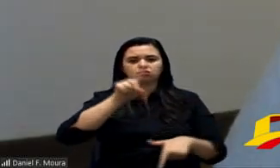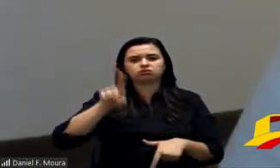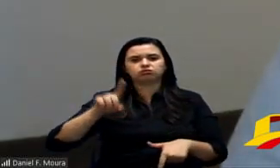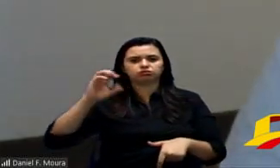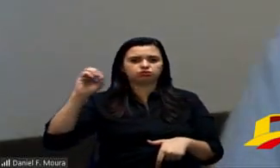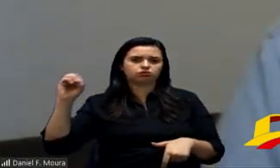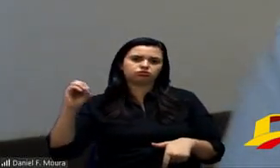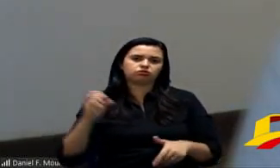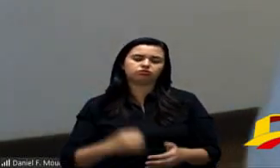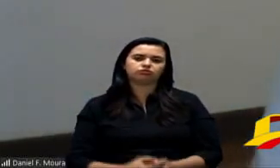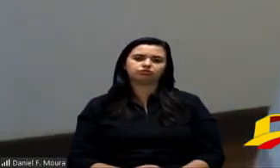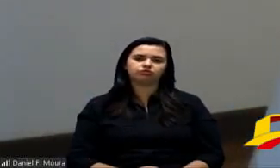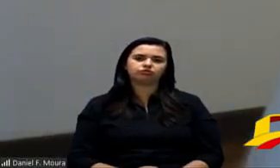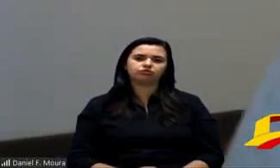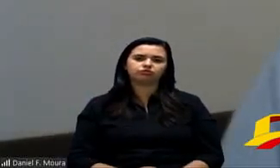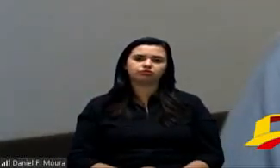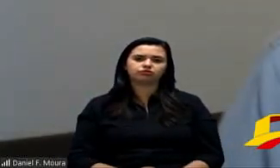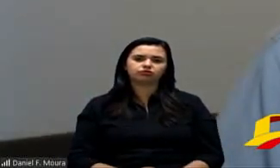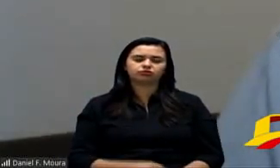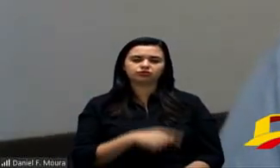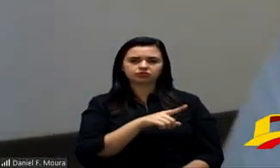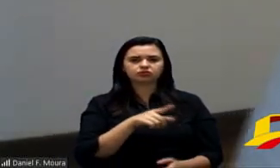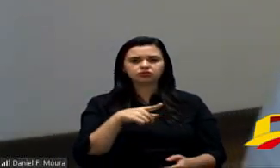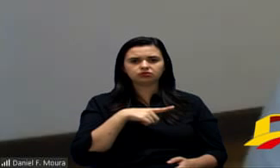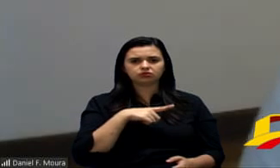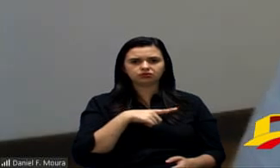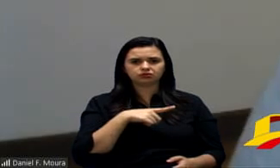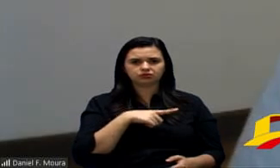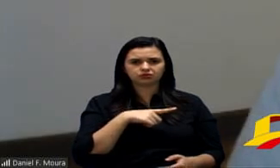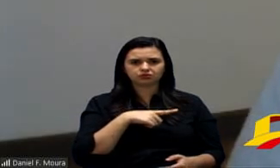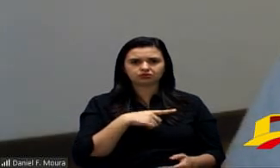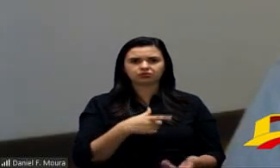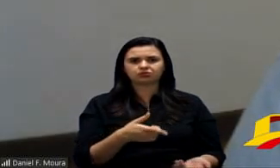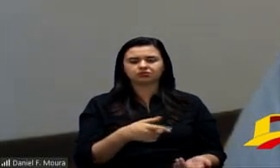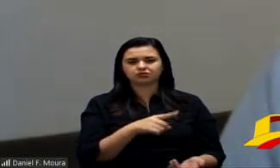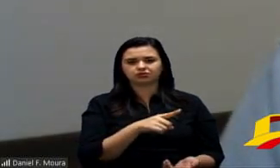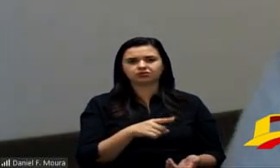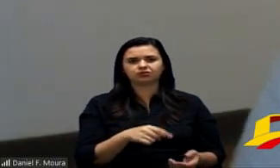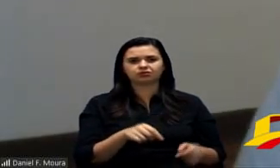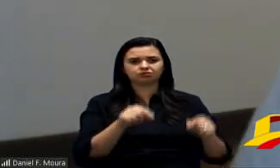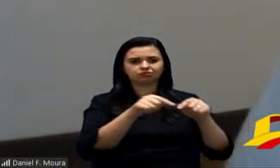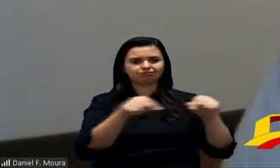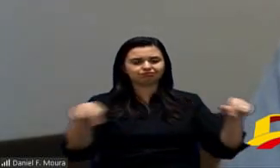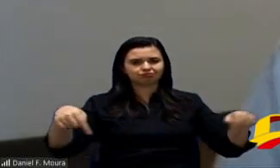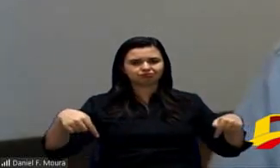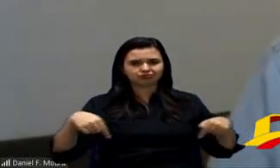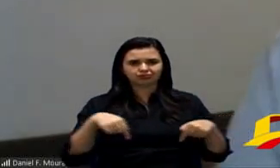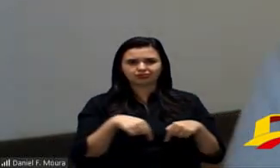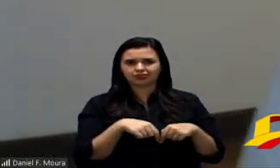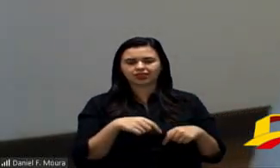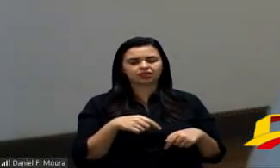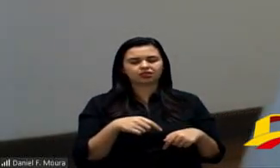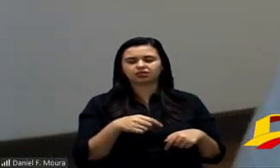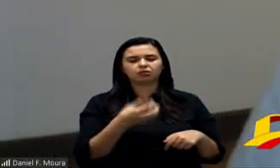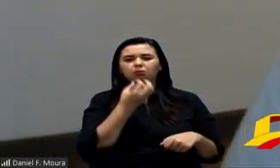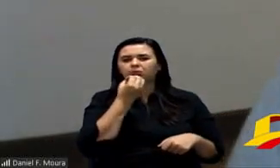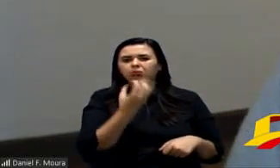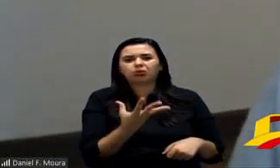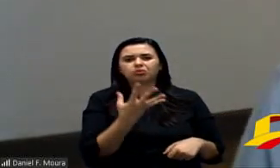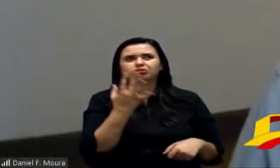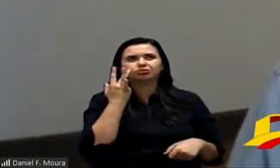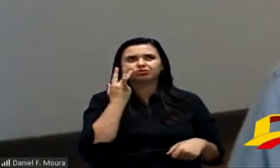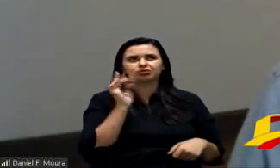a ACA, que foi citada por uma das pessoas, não recomenda esse tipo de recinto, inclusive eles já avançaram, os principais zoológicos já mudaram essa